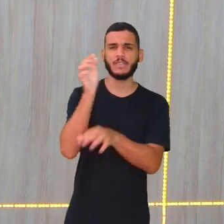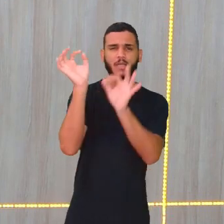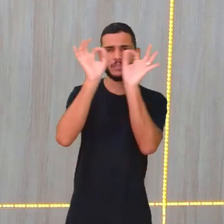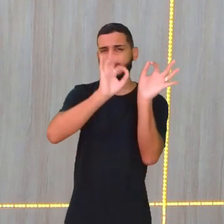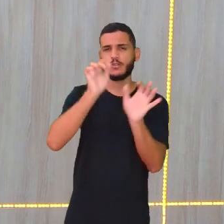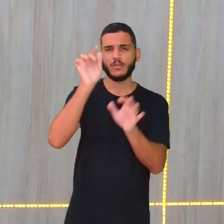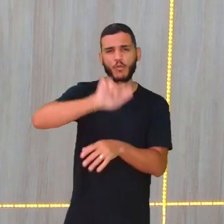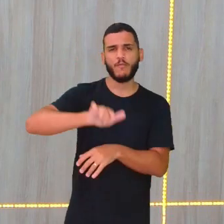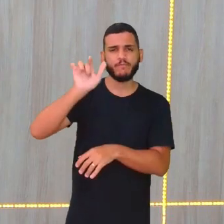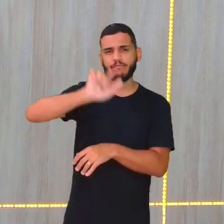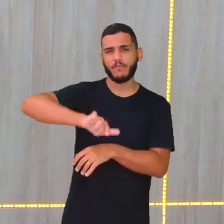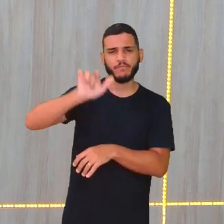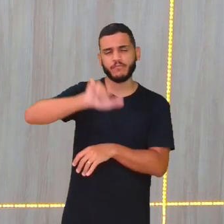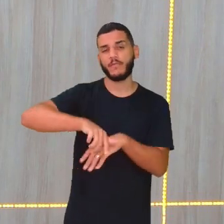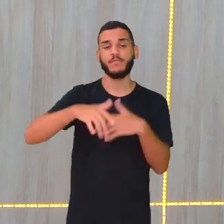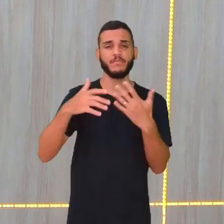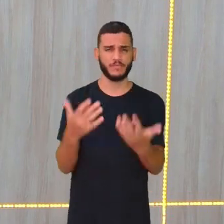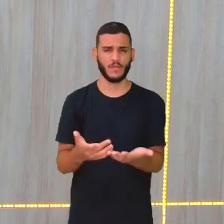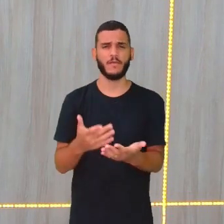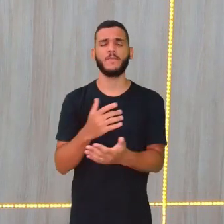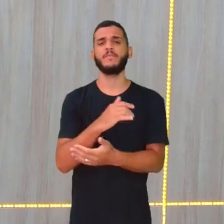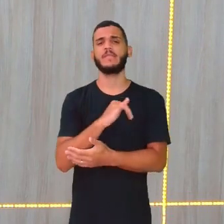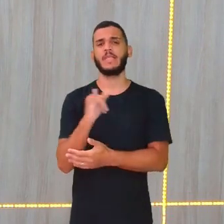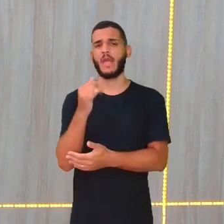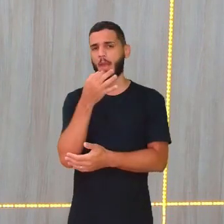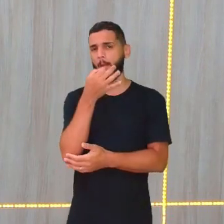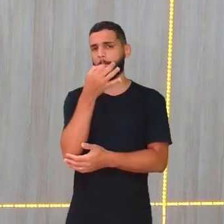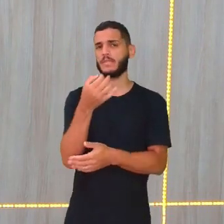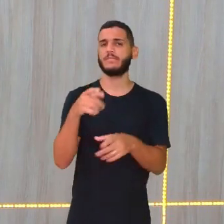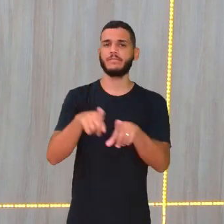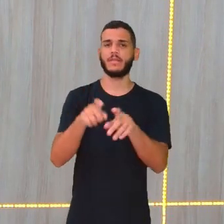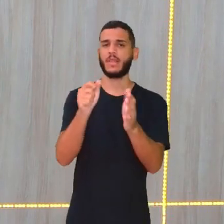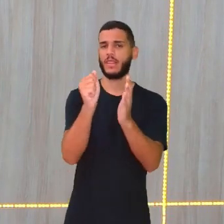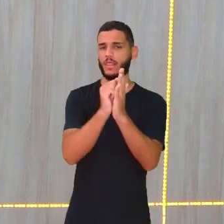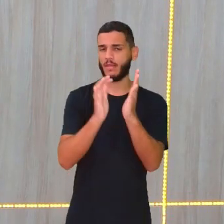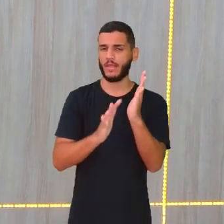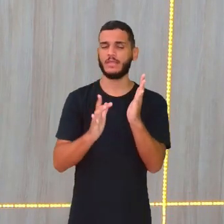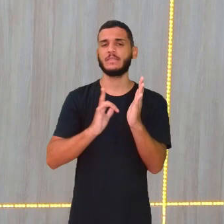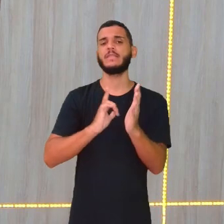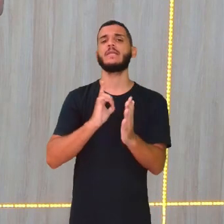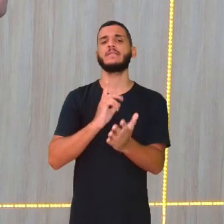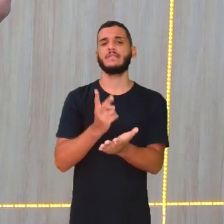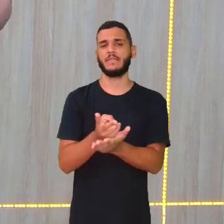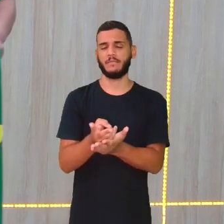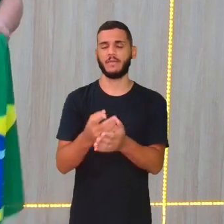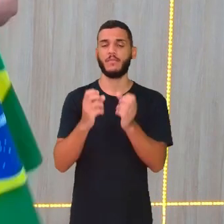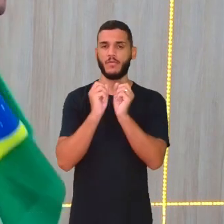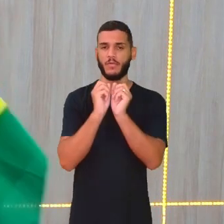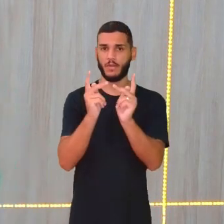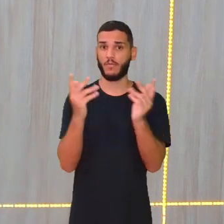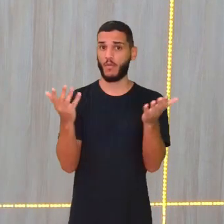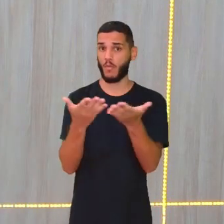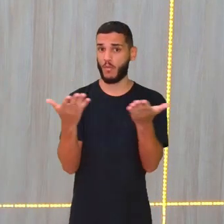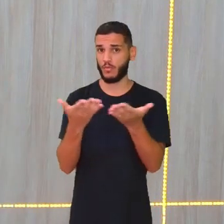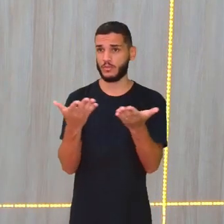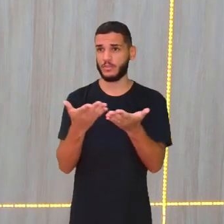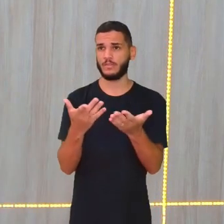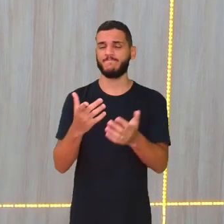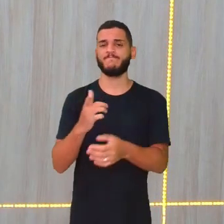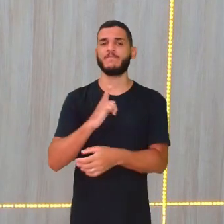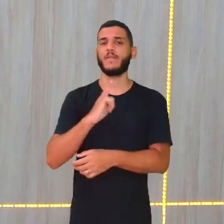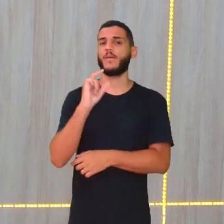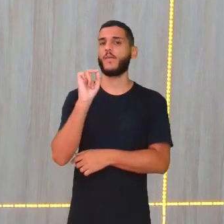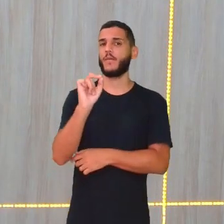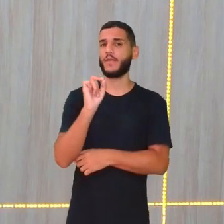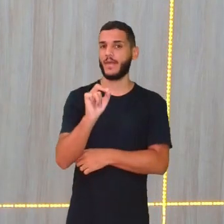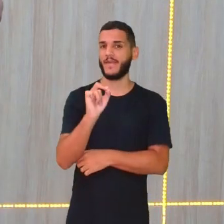quiserem rever aí a questão das sugestões de atividade que sempre estamos colocando aqui. Mas hoje eu tenho aí um alô